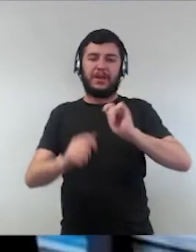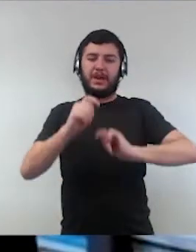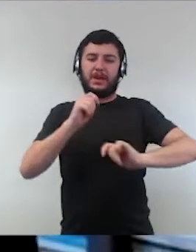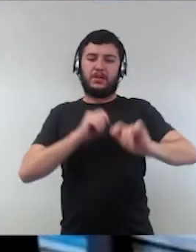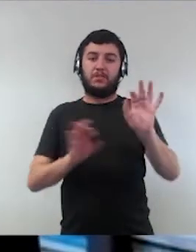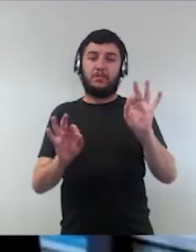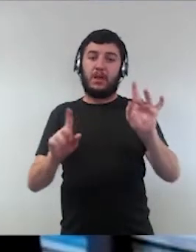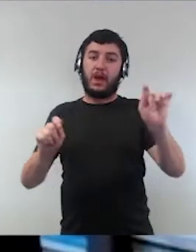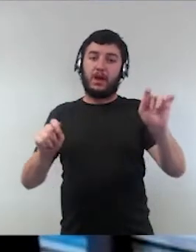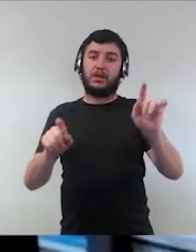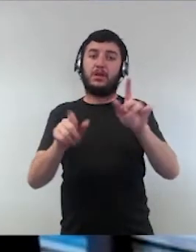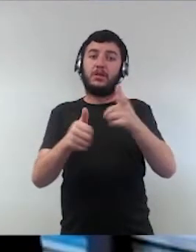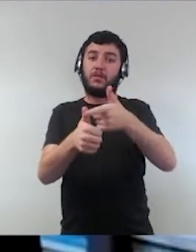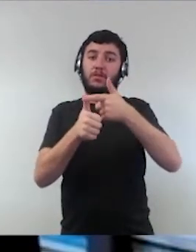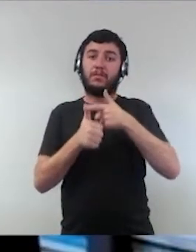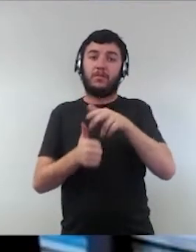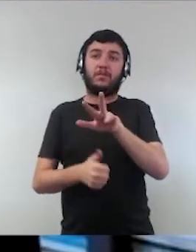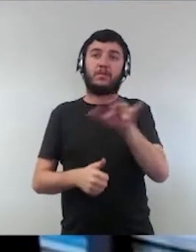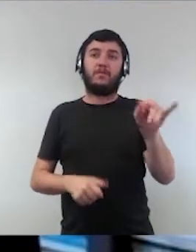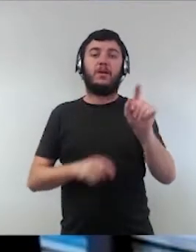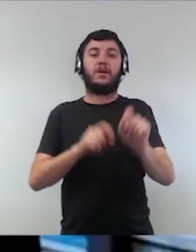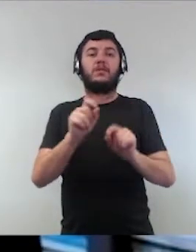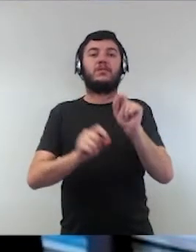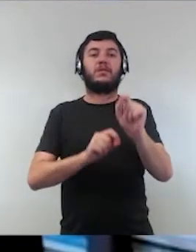teríamos a suspensão das